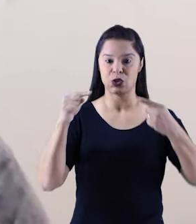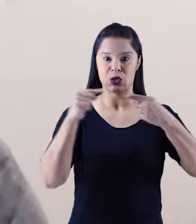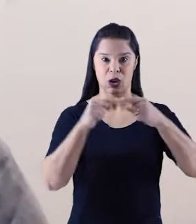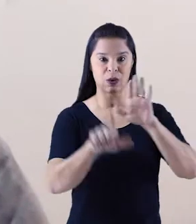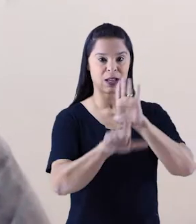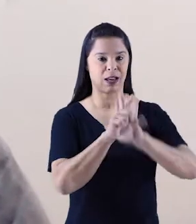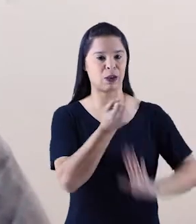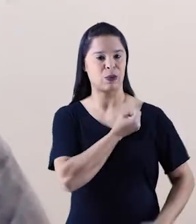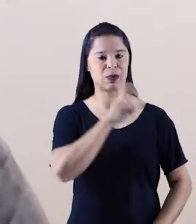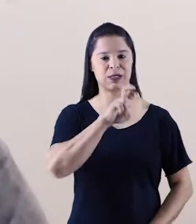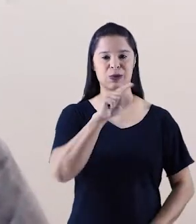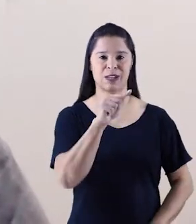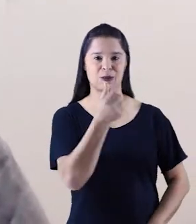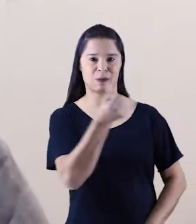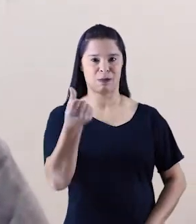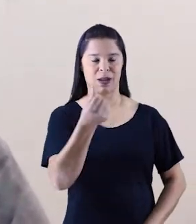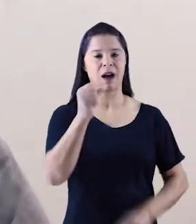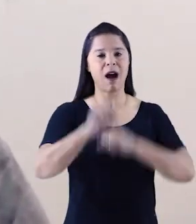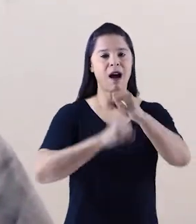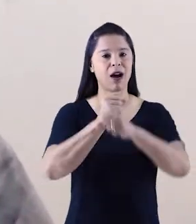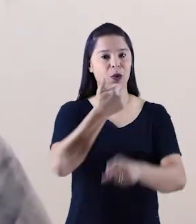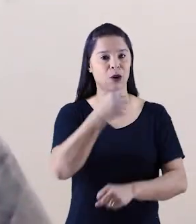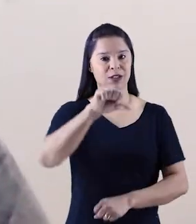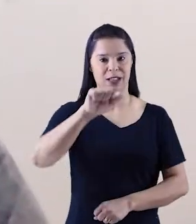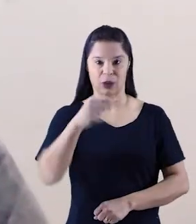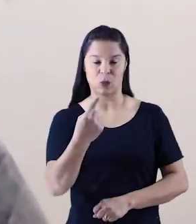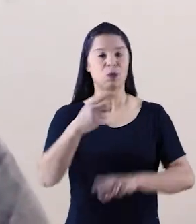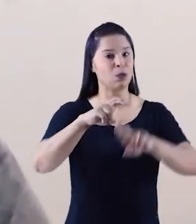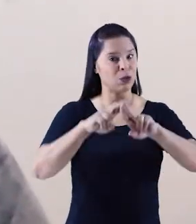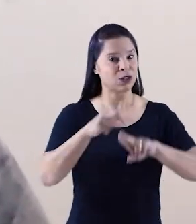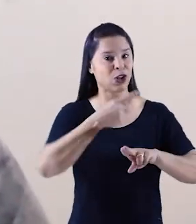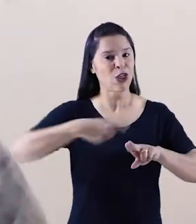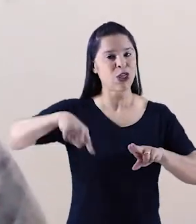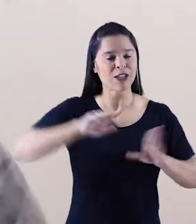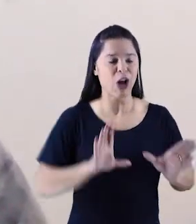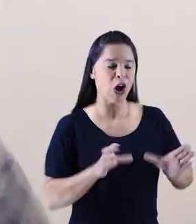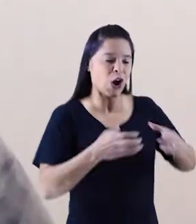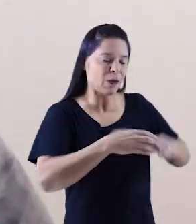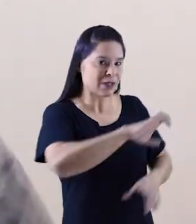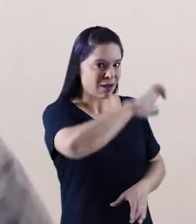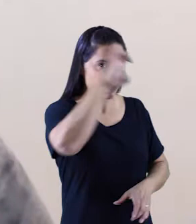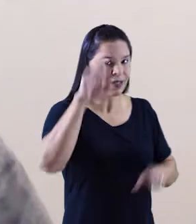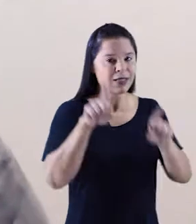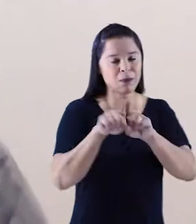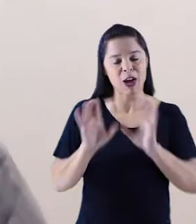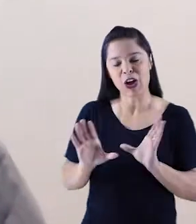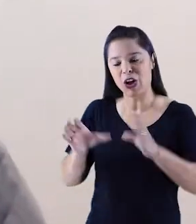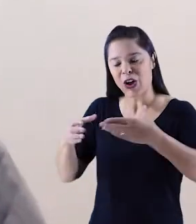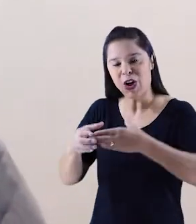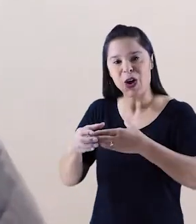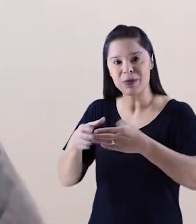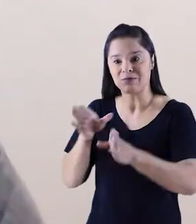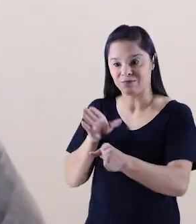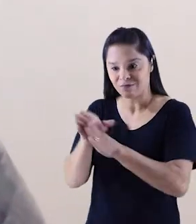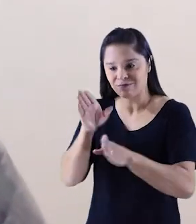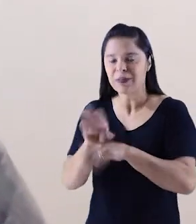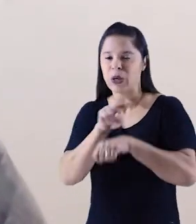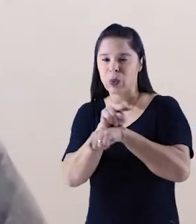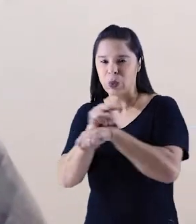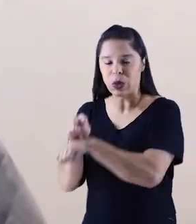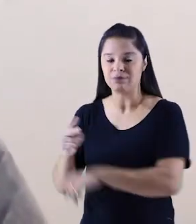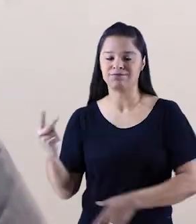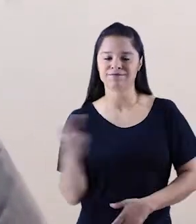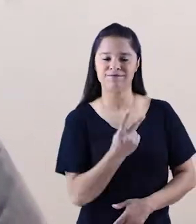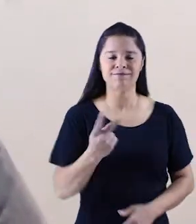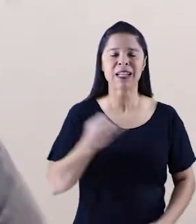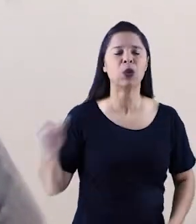a Lei 5766 de 71. Para isso, as comissões de ética e as comissões de orientação e